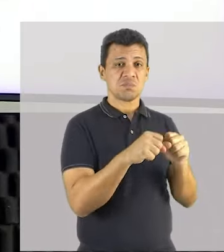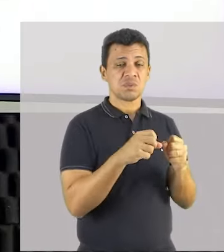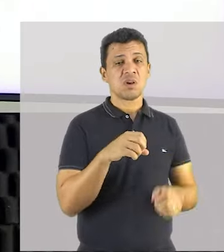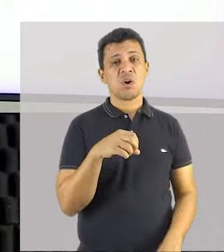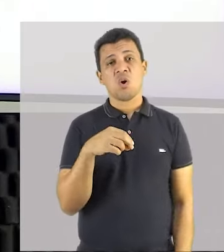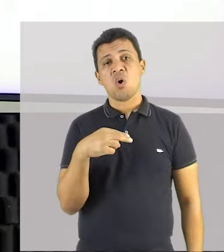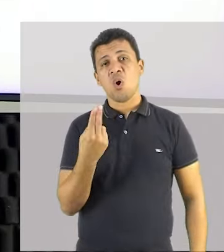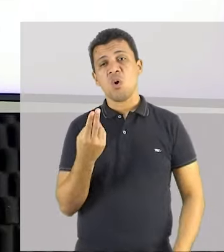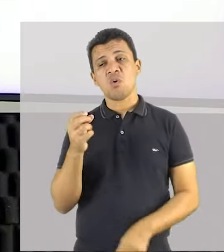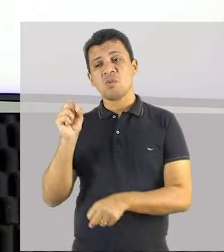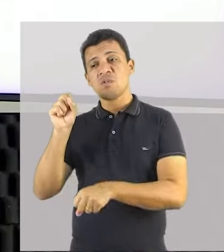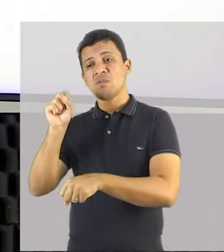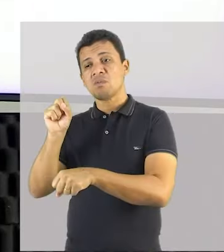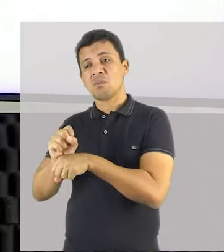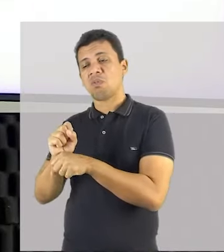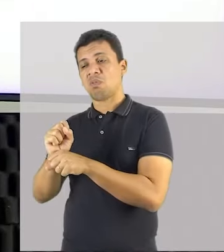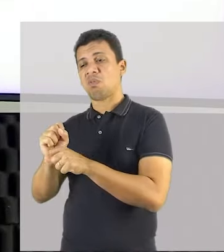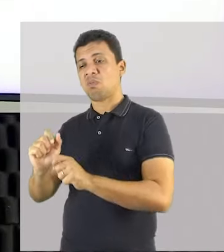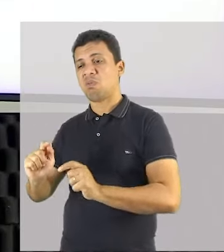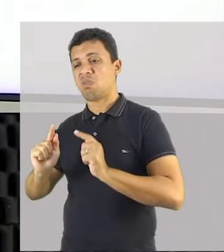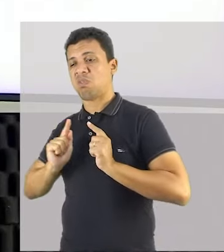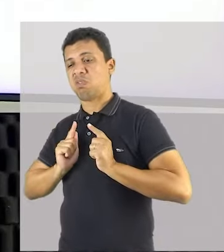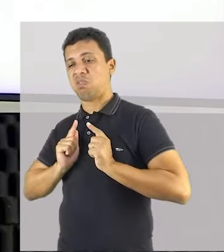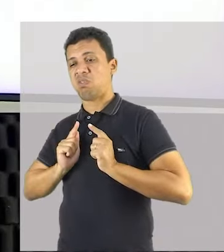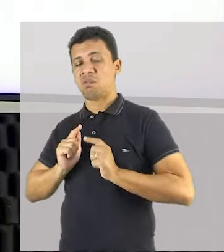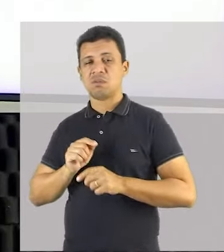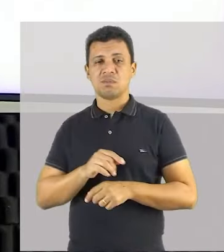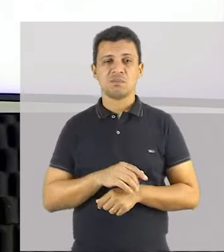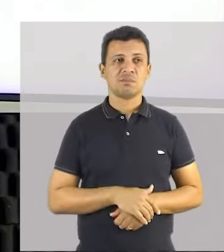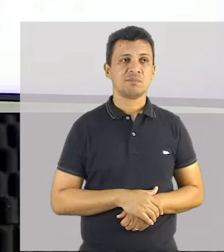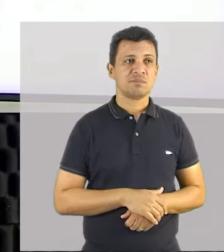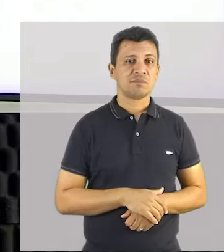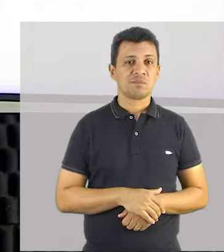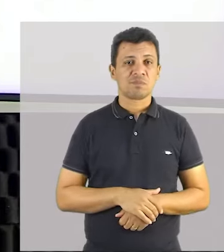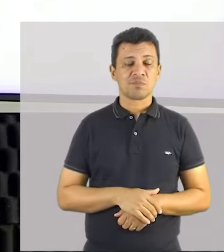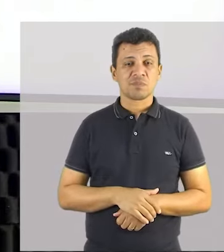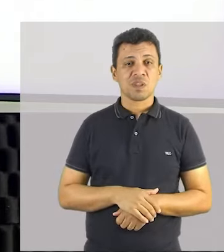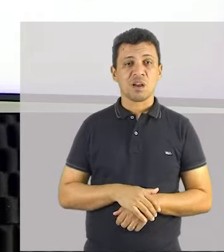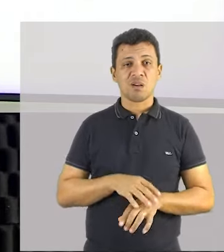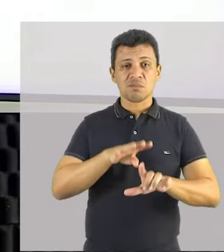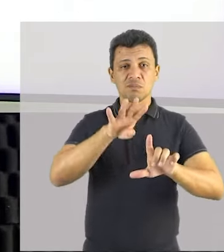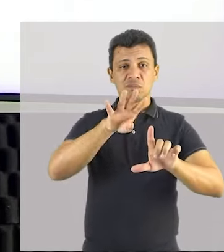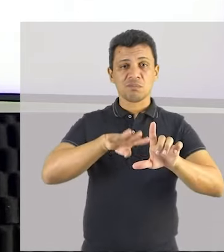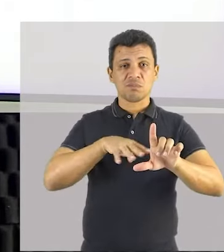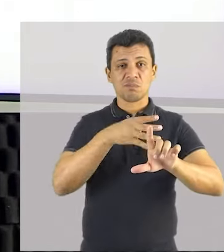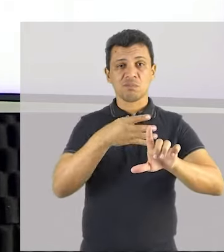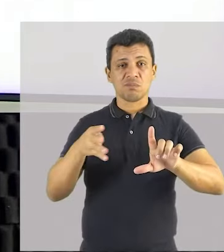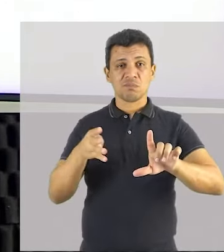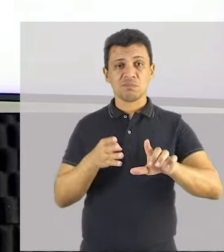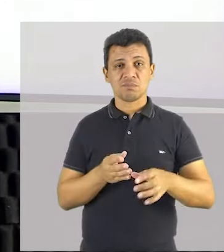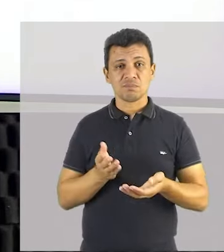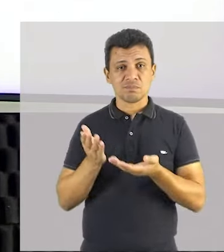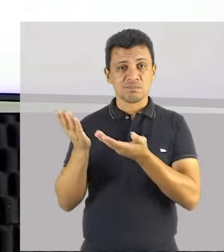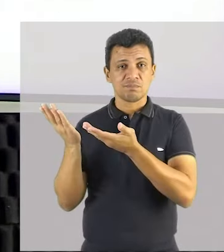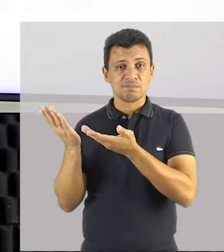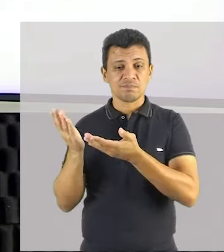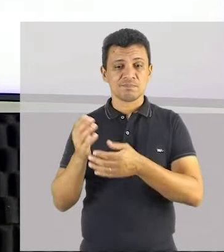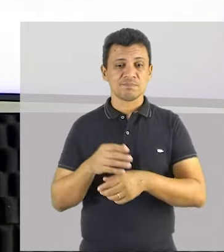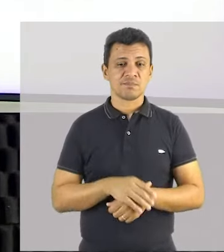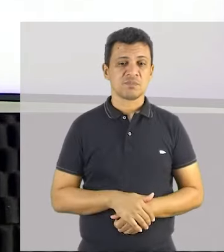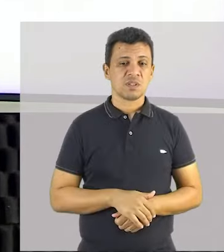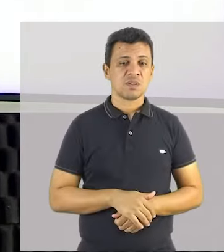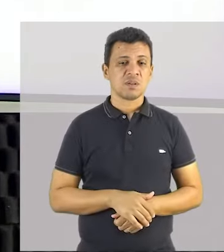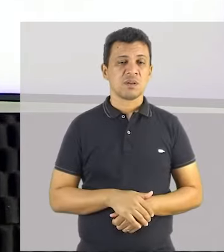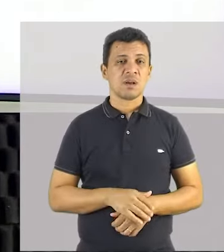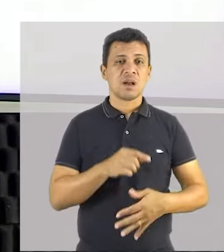eles sendo sedentários E aí a gente vai ver aqui nos gráficos ó e aí a a desculpa a pergunta diz aqui